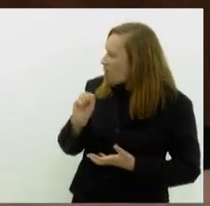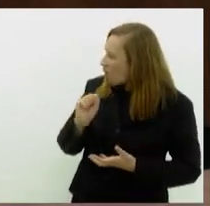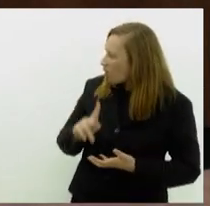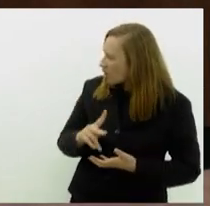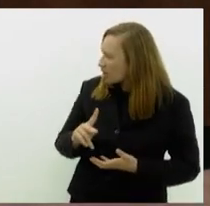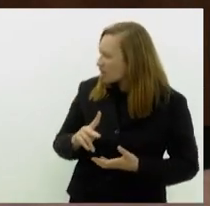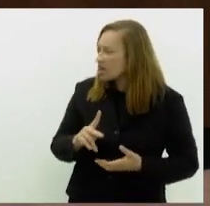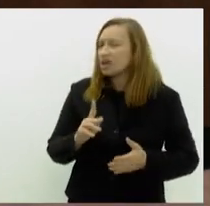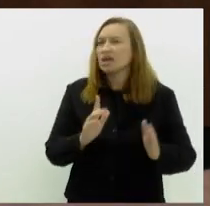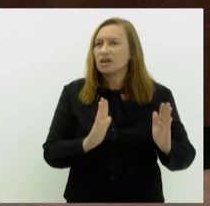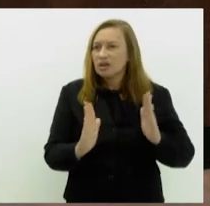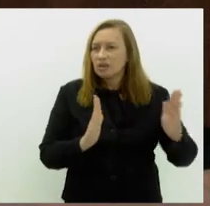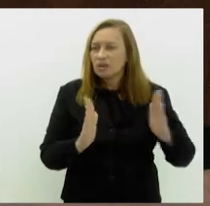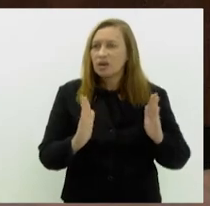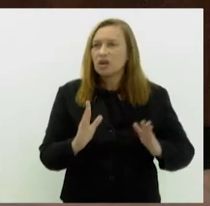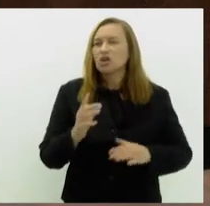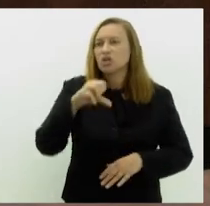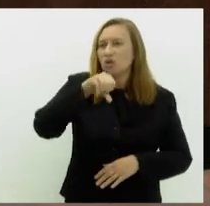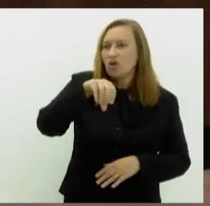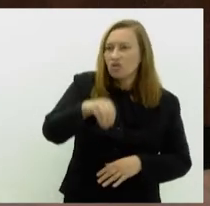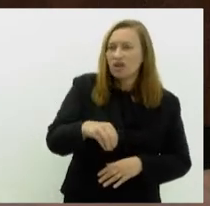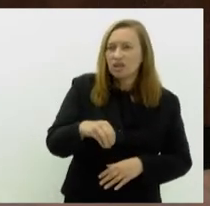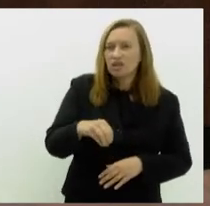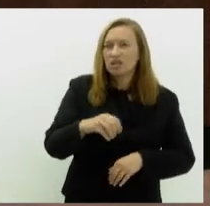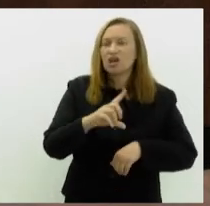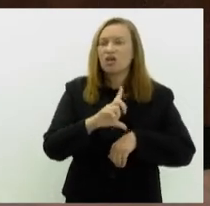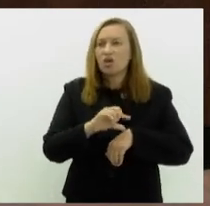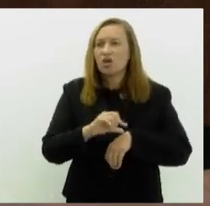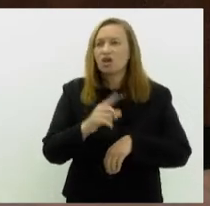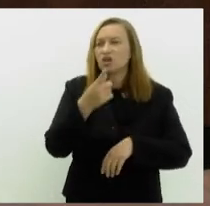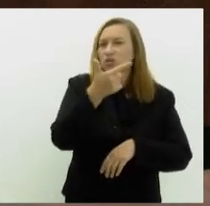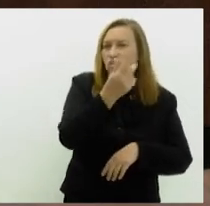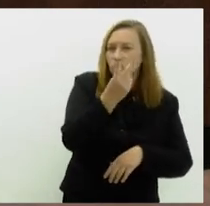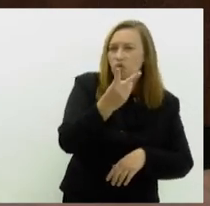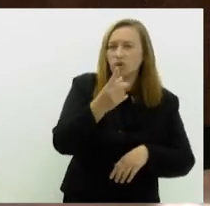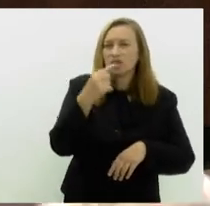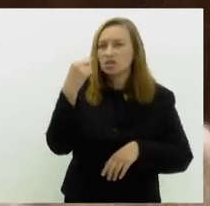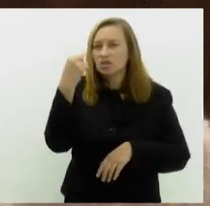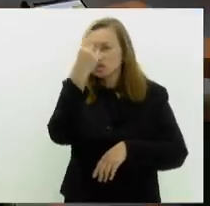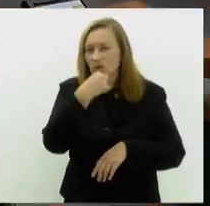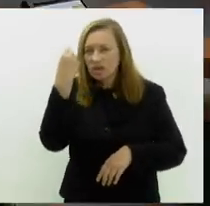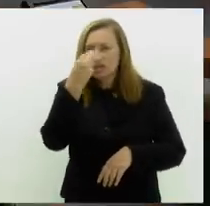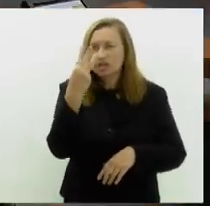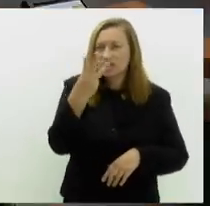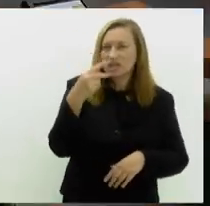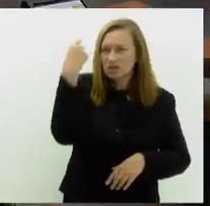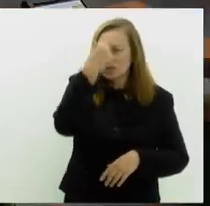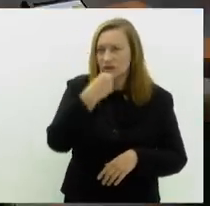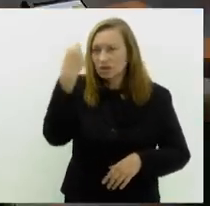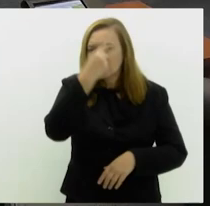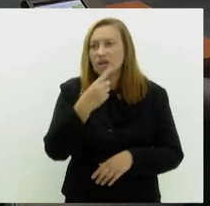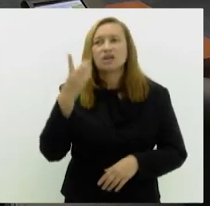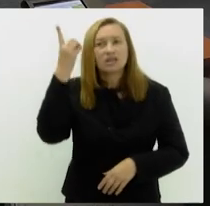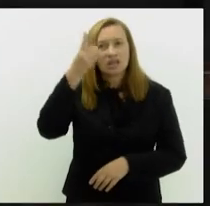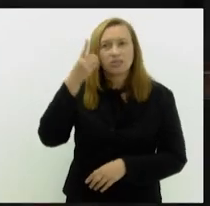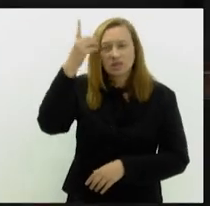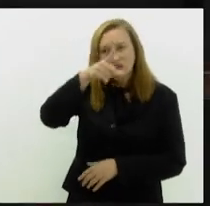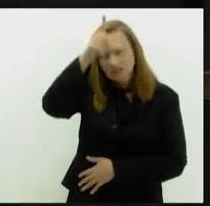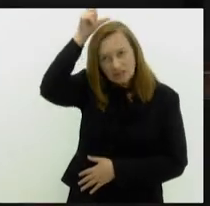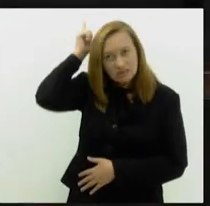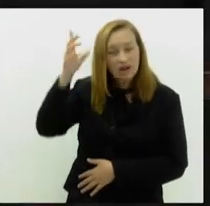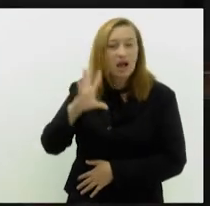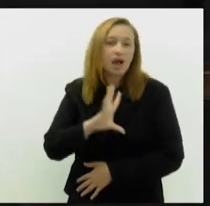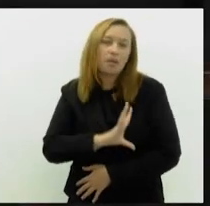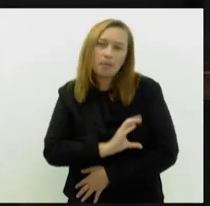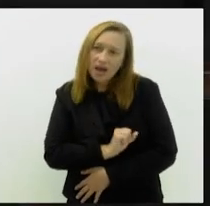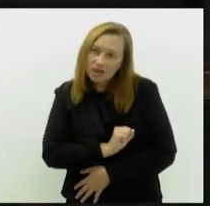da sessão por 90, 2 horas, 3 horas. Tem que votar o projeto, tem que votar a pauta. Deputado Luiz Paulo, querido,